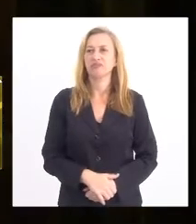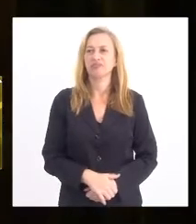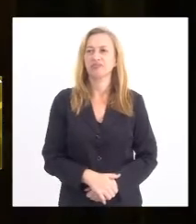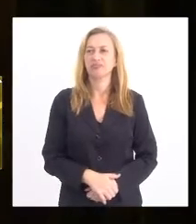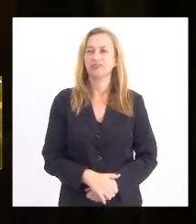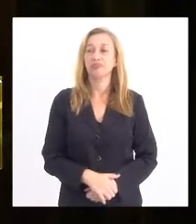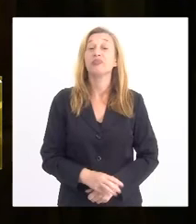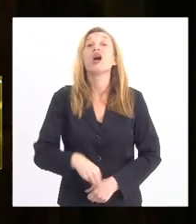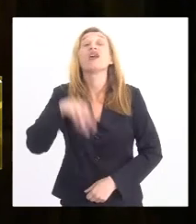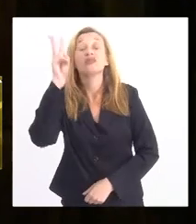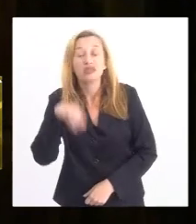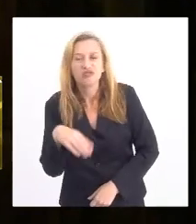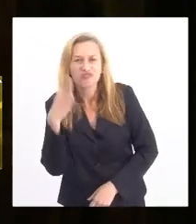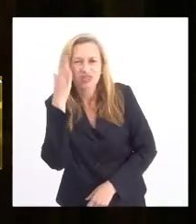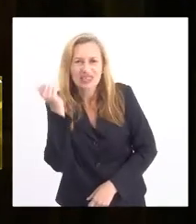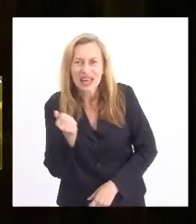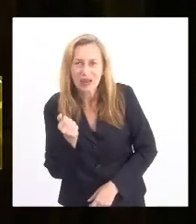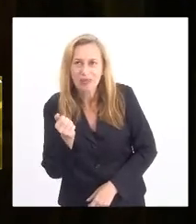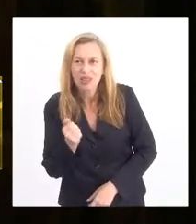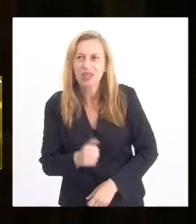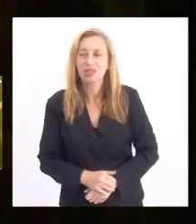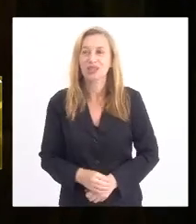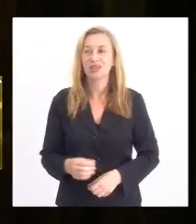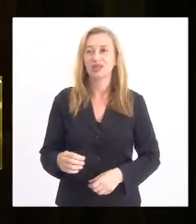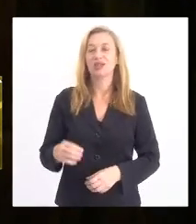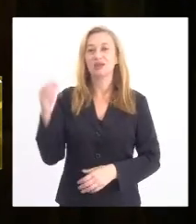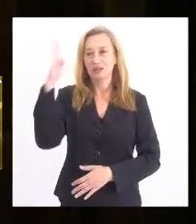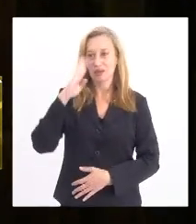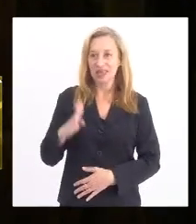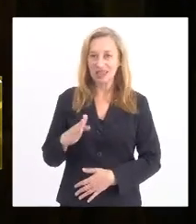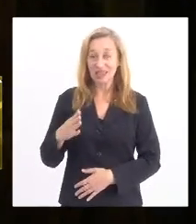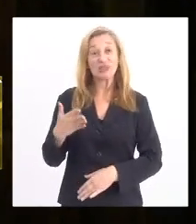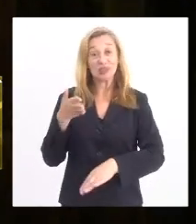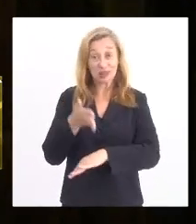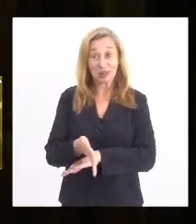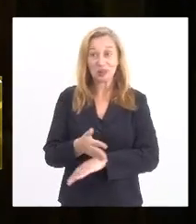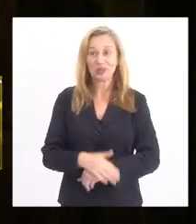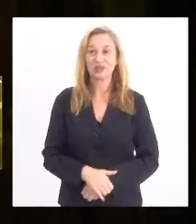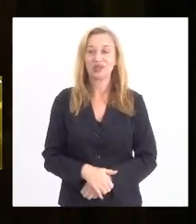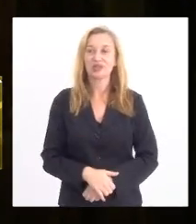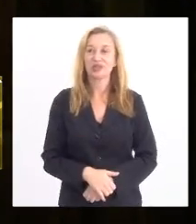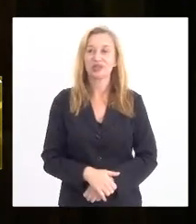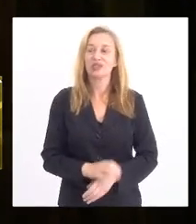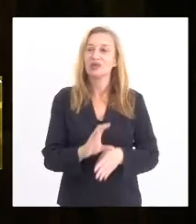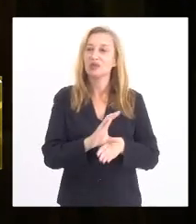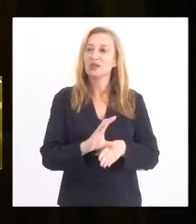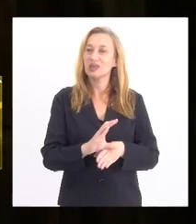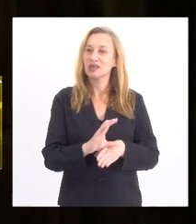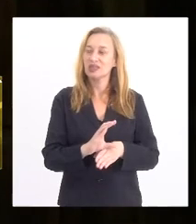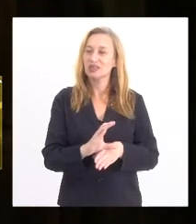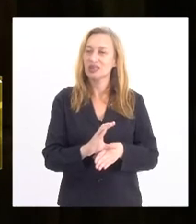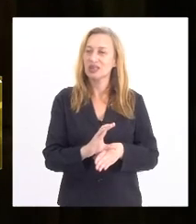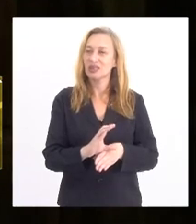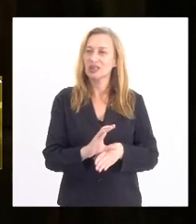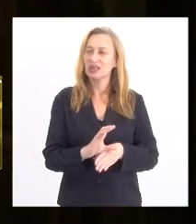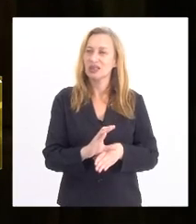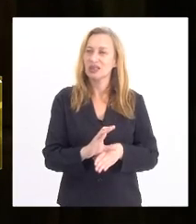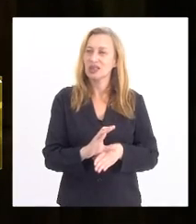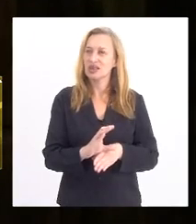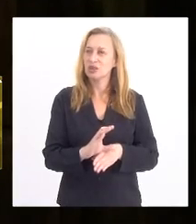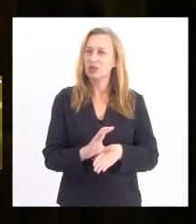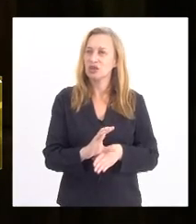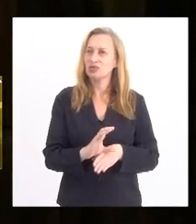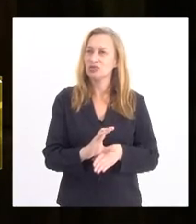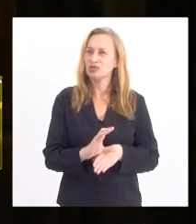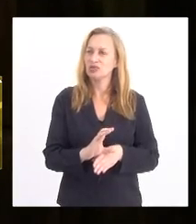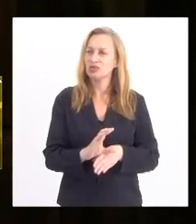e para quem não sabe e o Brasil acabou de entrar no conselho executivo da Organização Mundial do Turismo